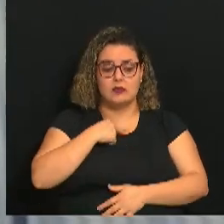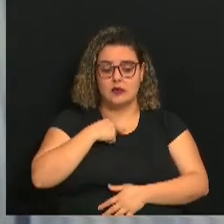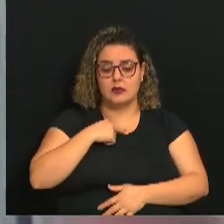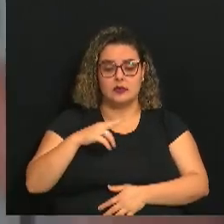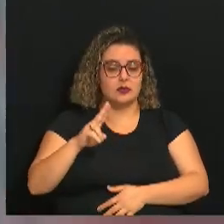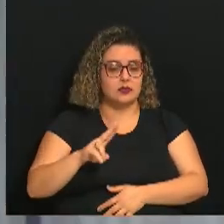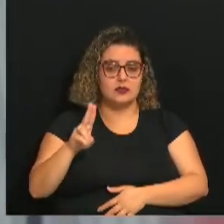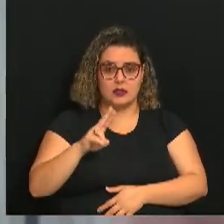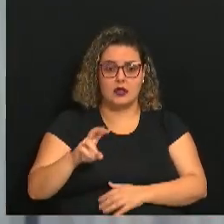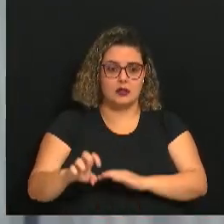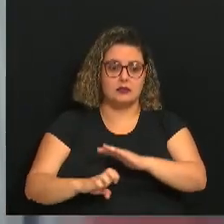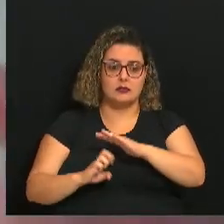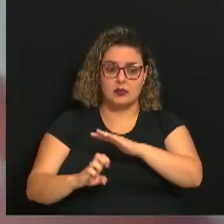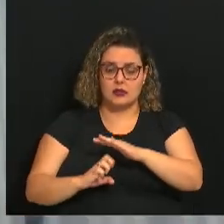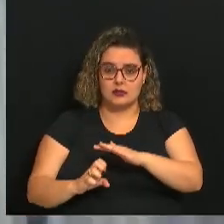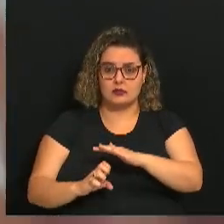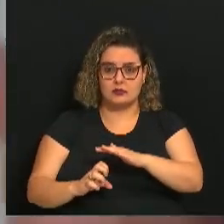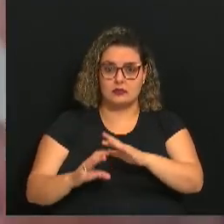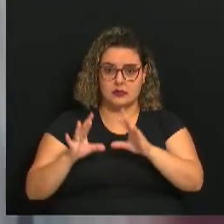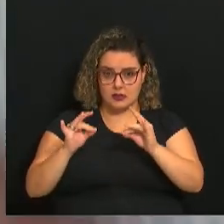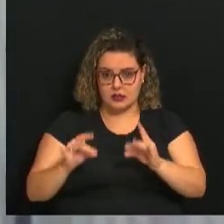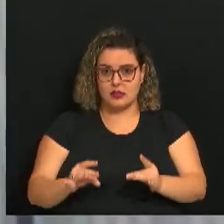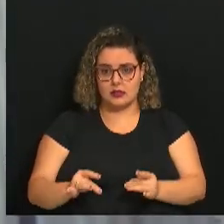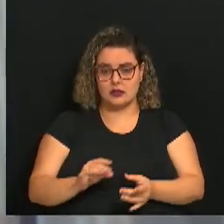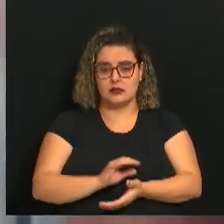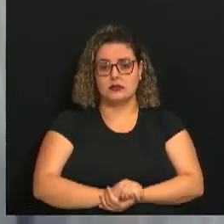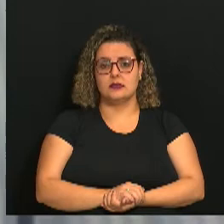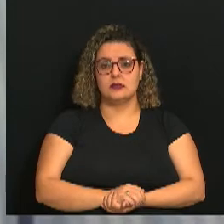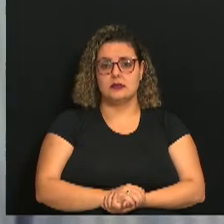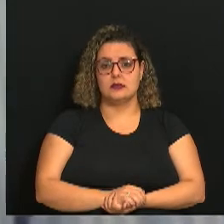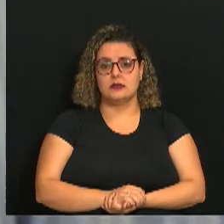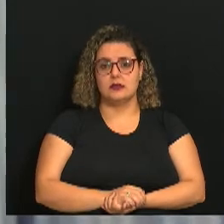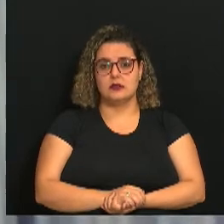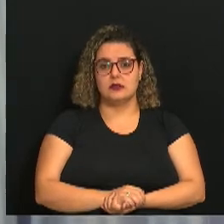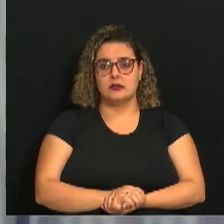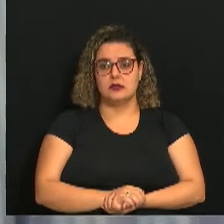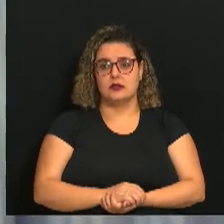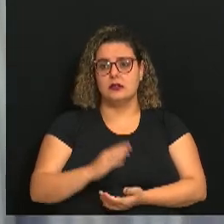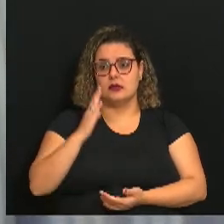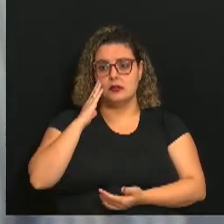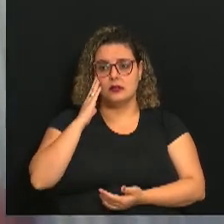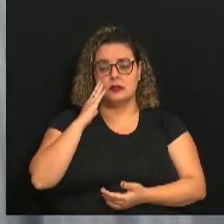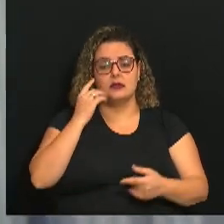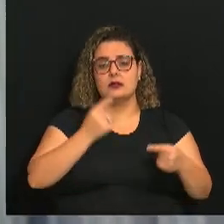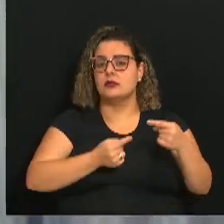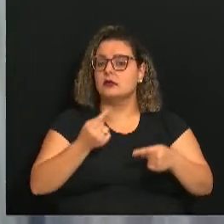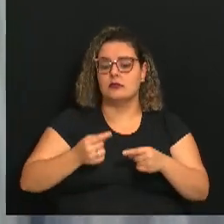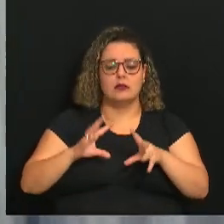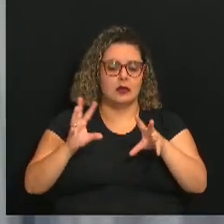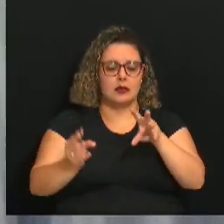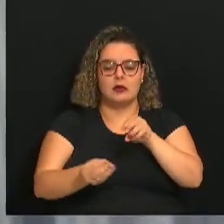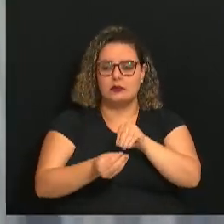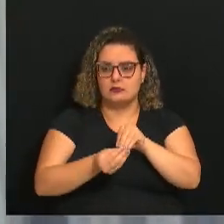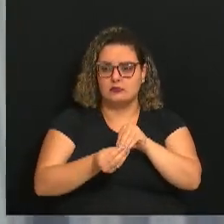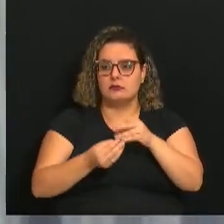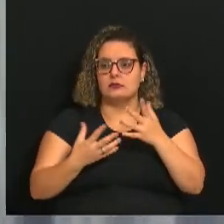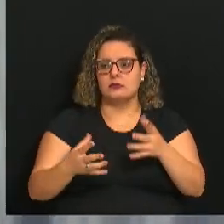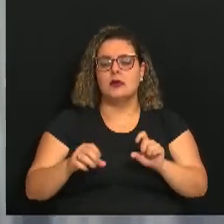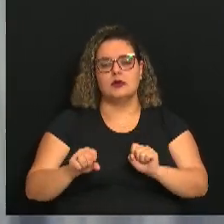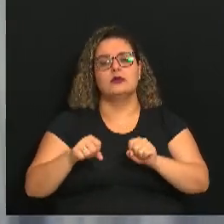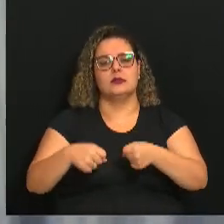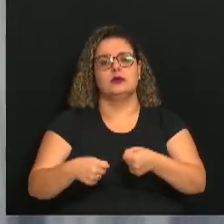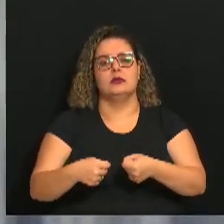empresa, ver mecanismos. Eu queria que, eu sei que não é um debate conclusivo, mas eu queria